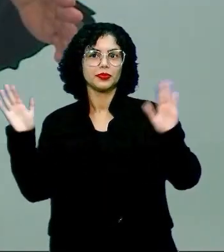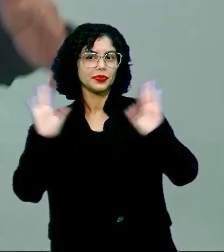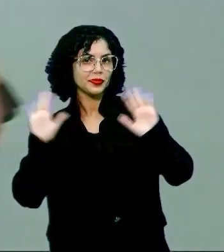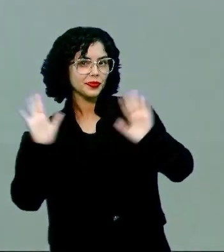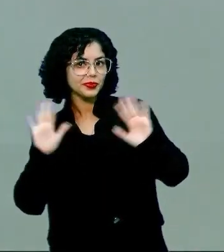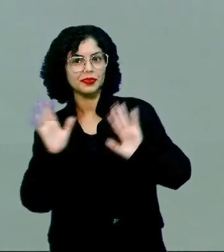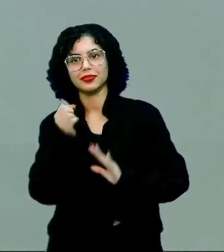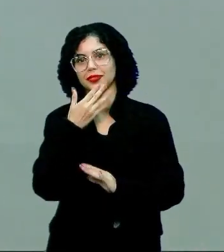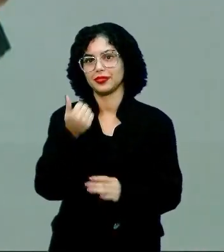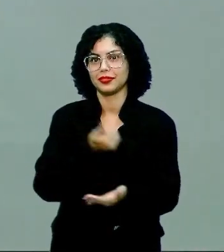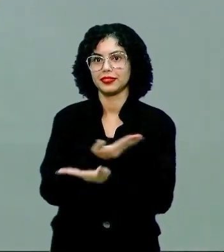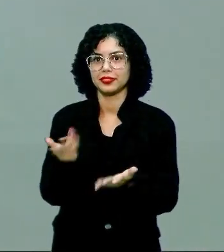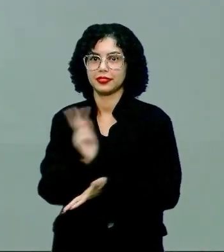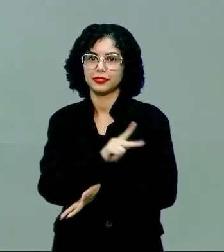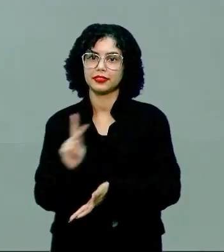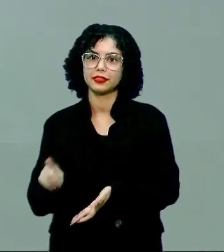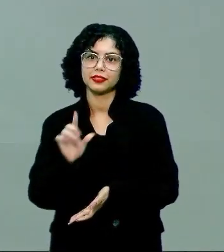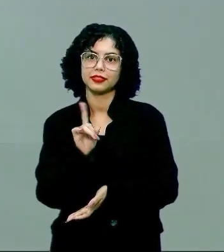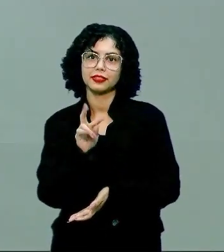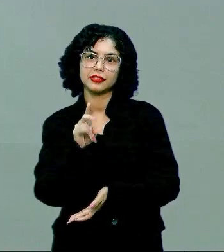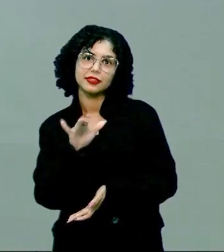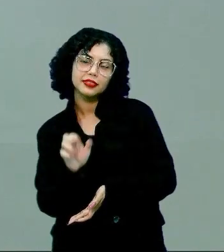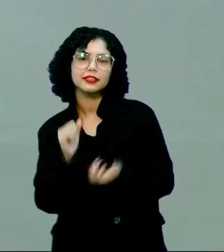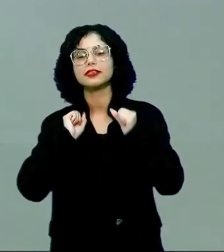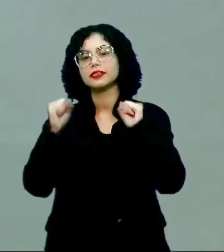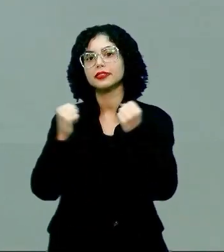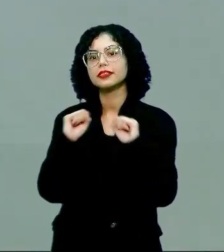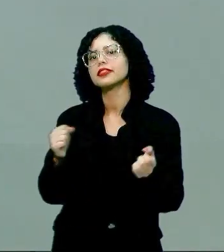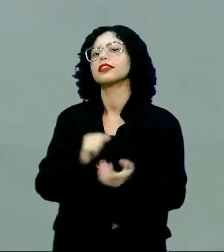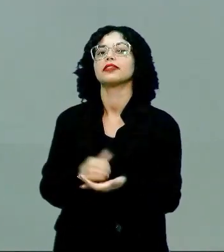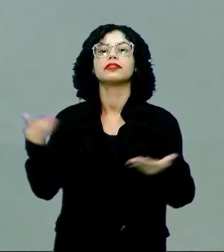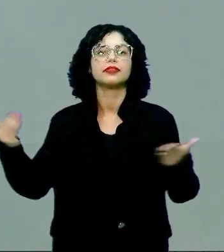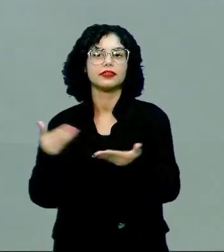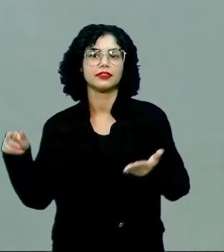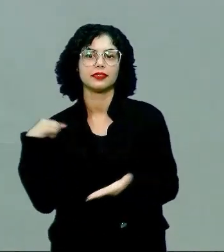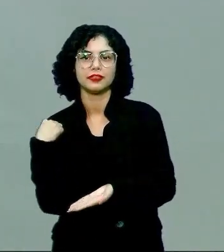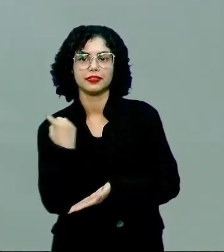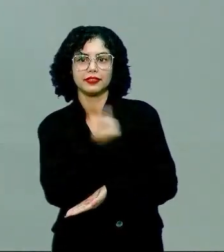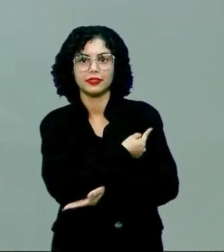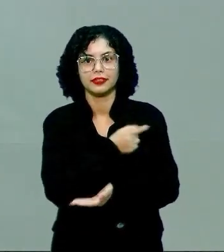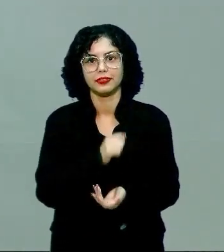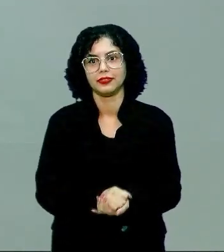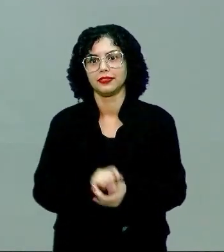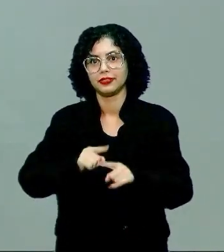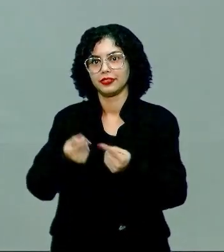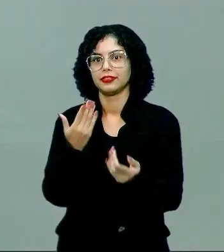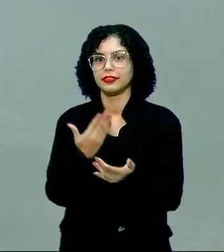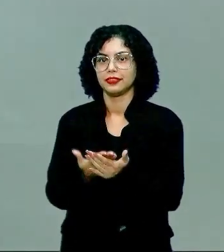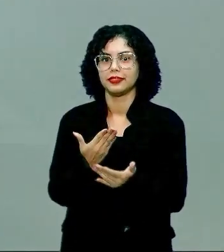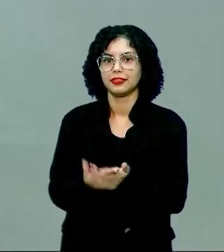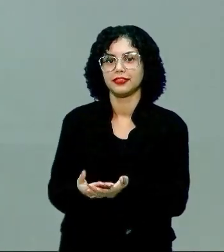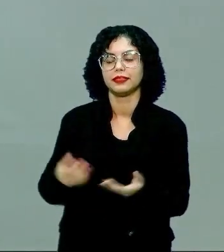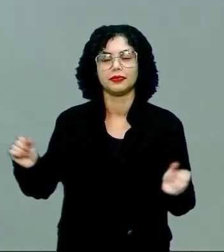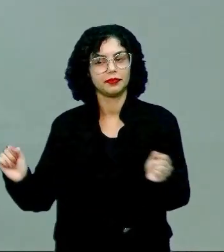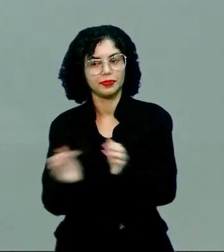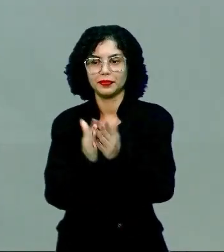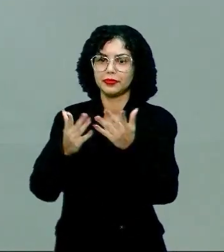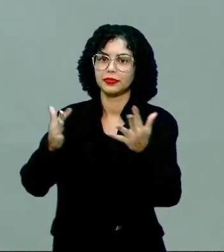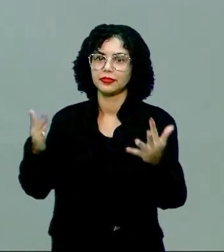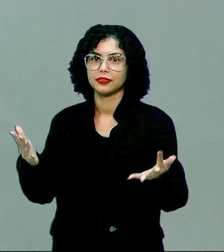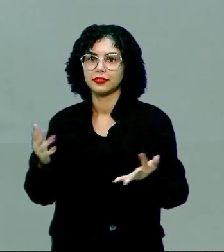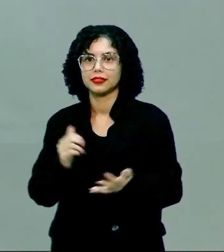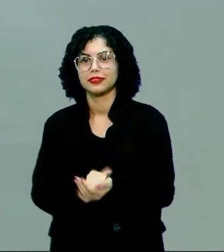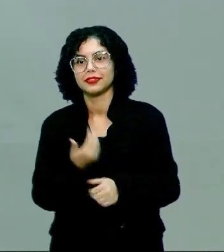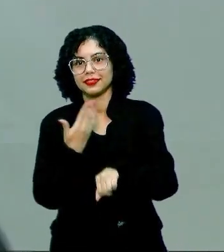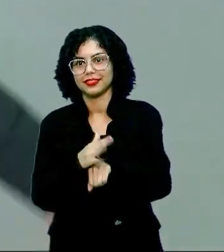e aí tudo bom com vocês eu sou André Vasconcelos professor de educação física e agora vamos lá para mais uma aula maravilhosa porque agora